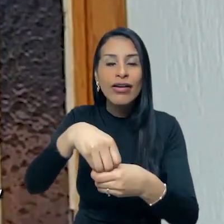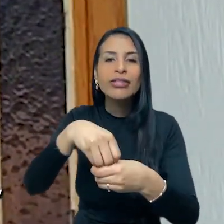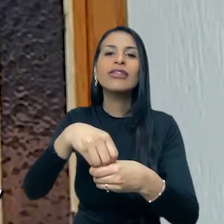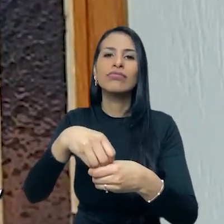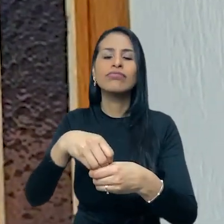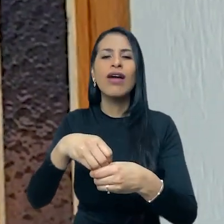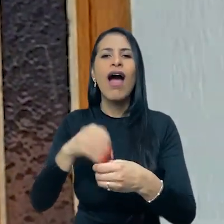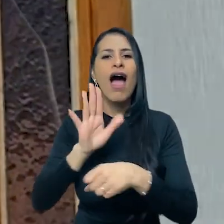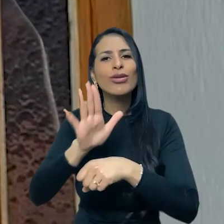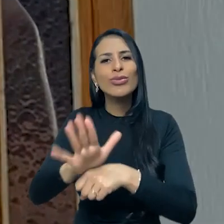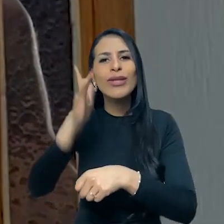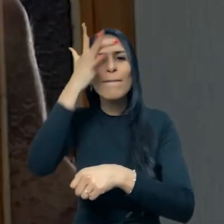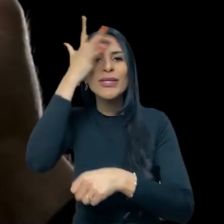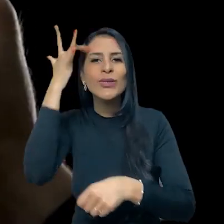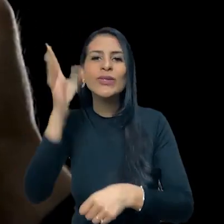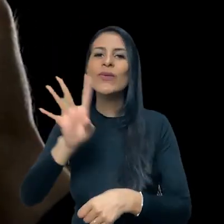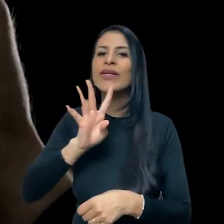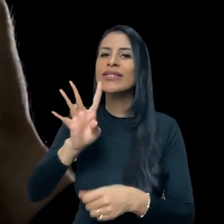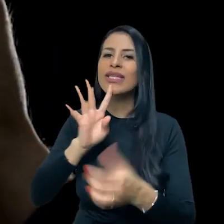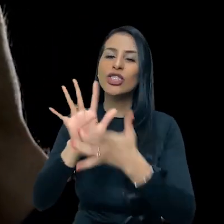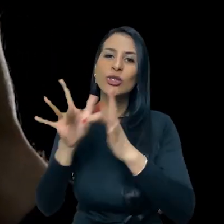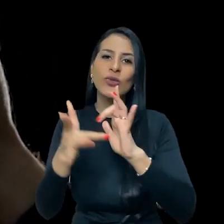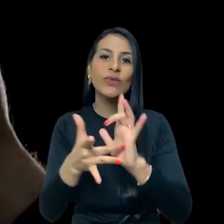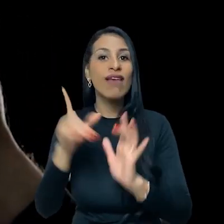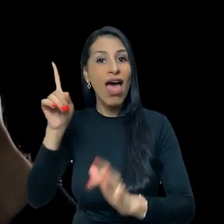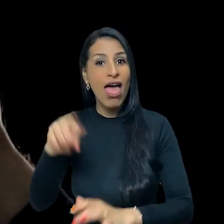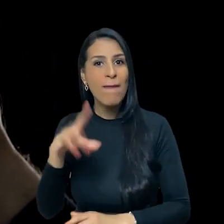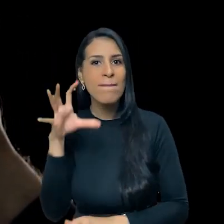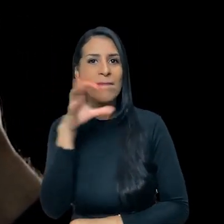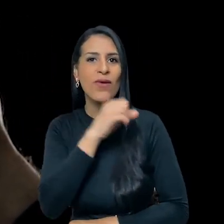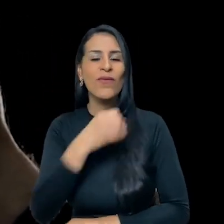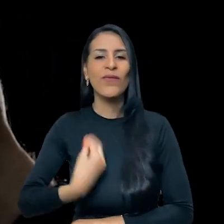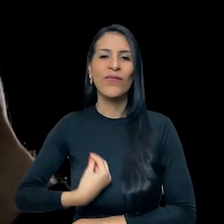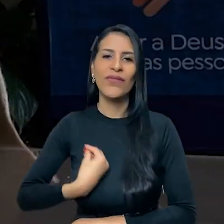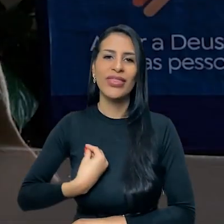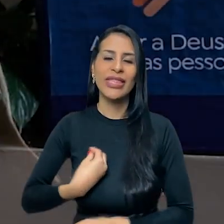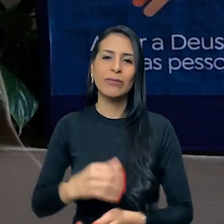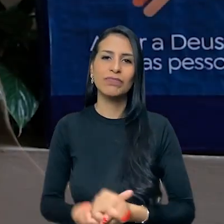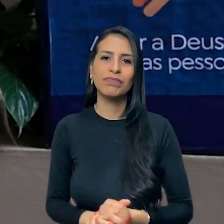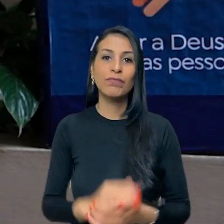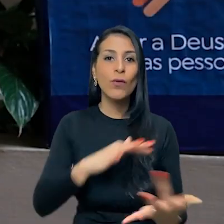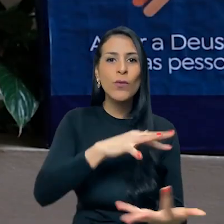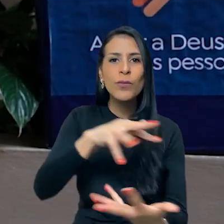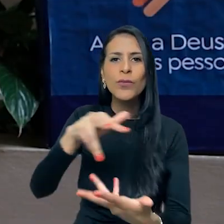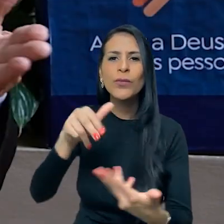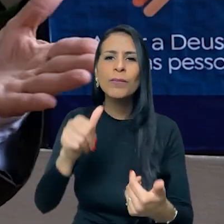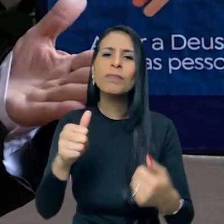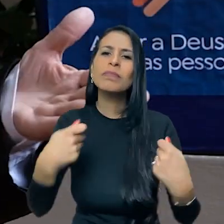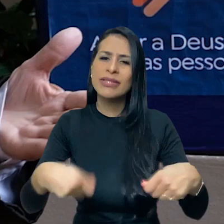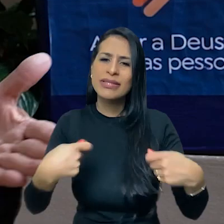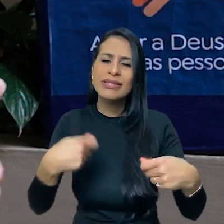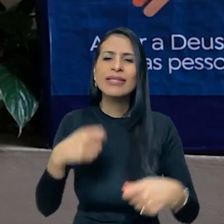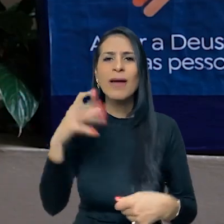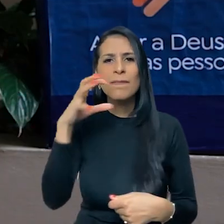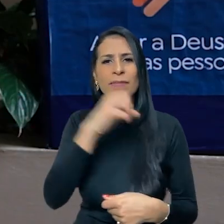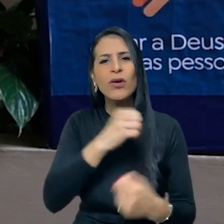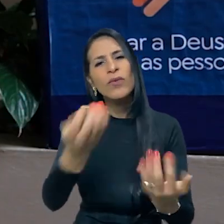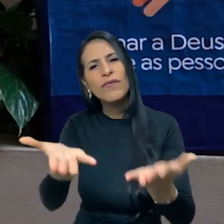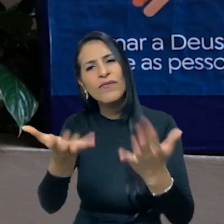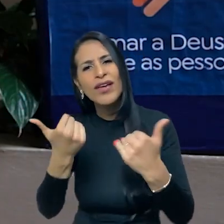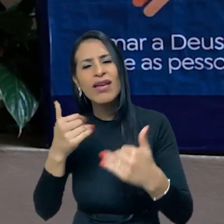conhecer Jesus, o pão da vida. O mundo precisa de pão. Oferte para a campanha Vai e